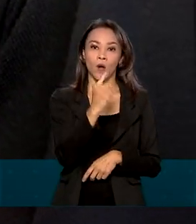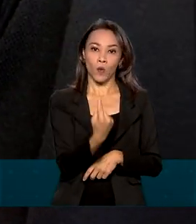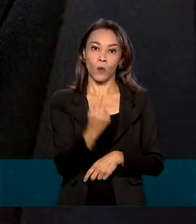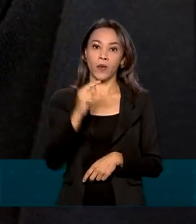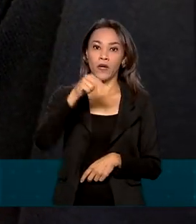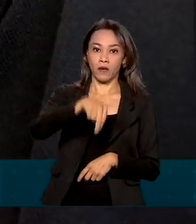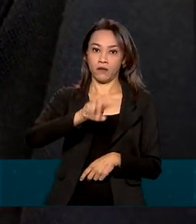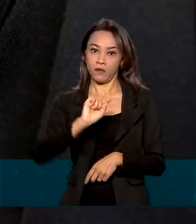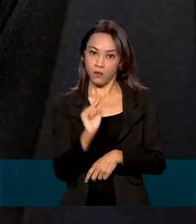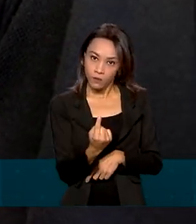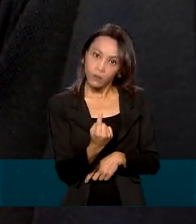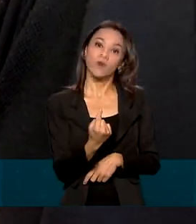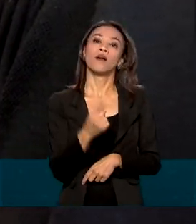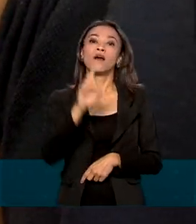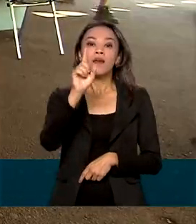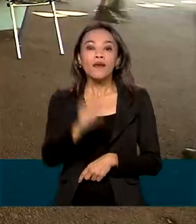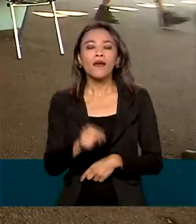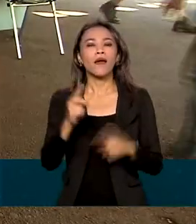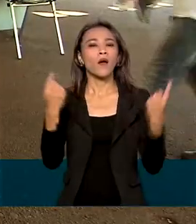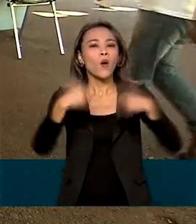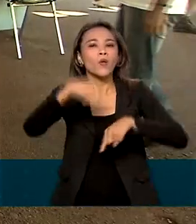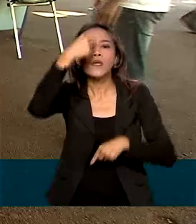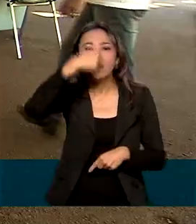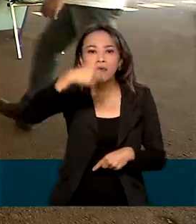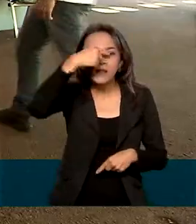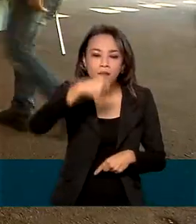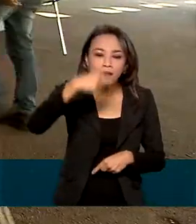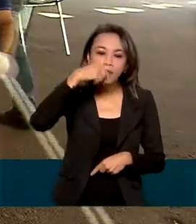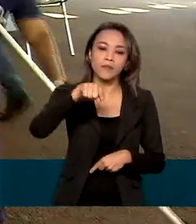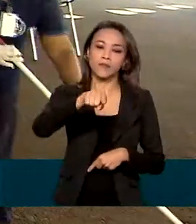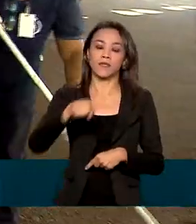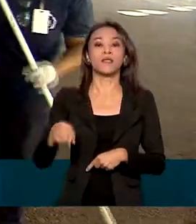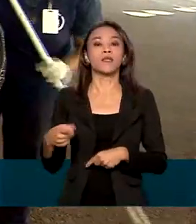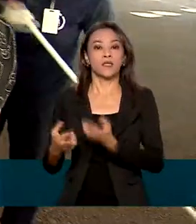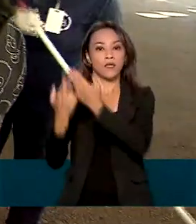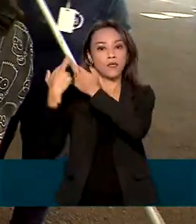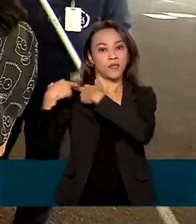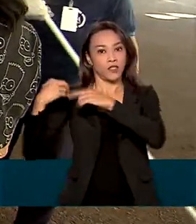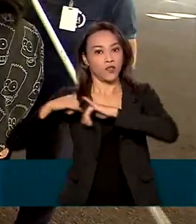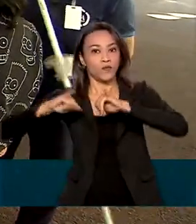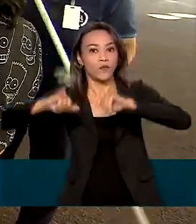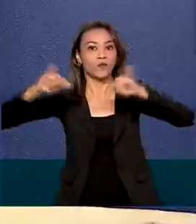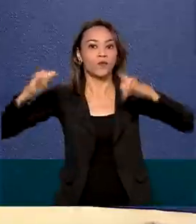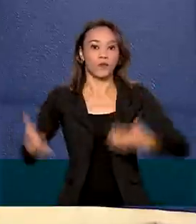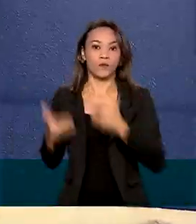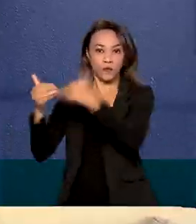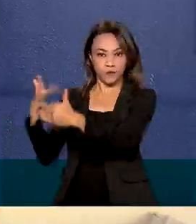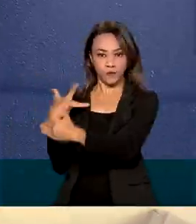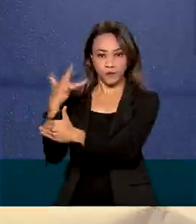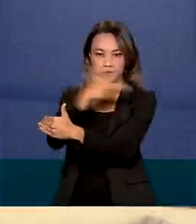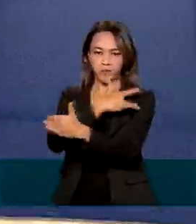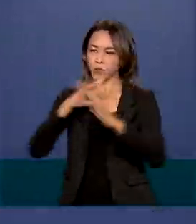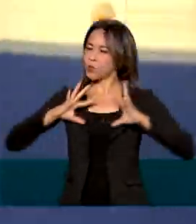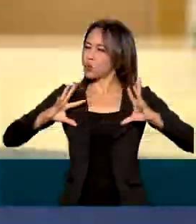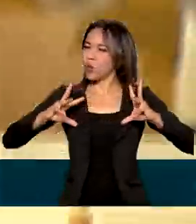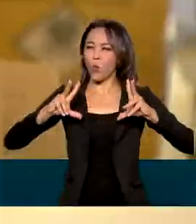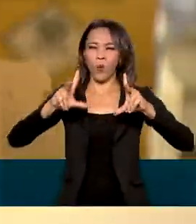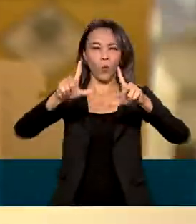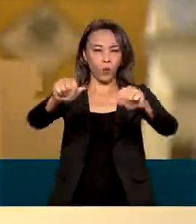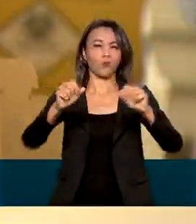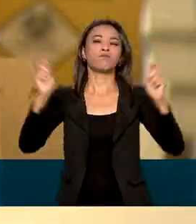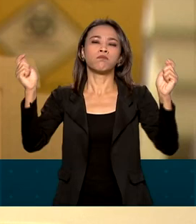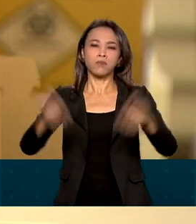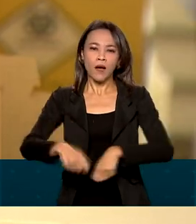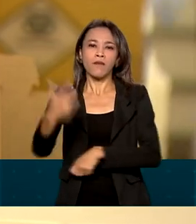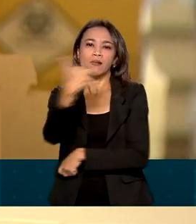Campanha Nacional de Vacinação contra a Influenza, promovida pelo Ministério da Saúde, contempla toda a população a partir